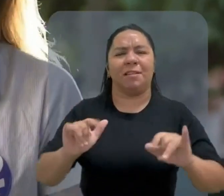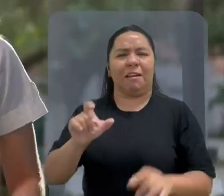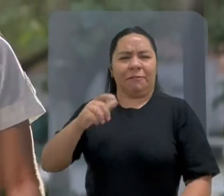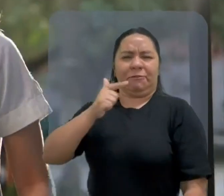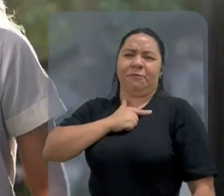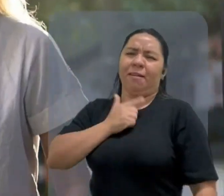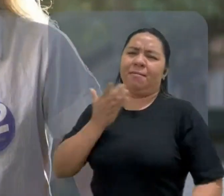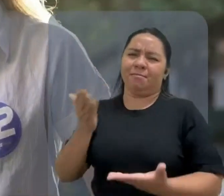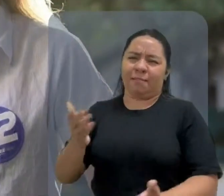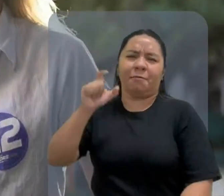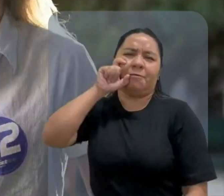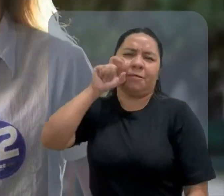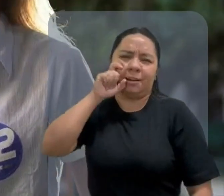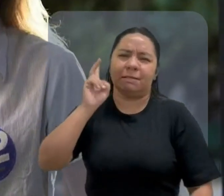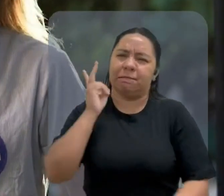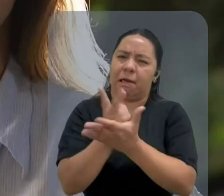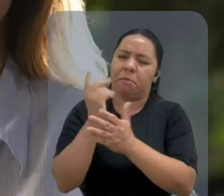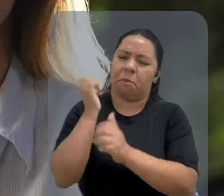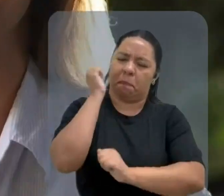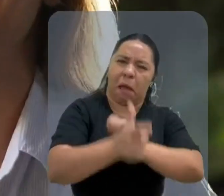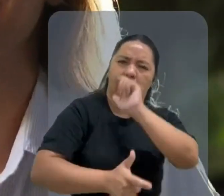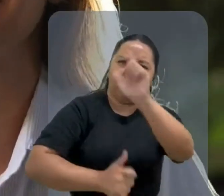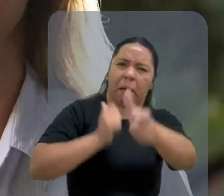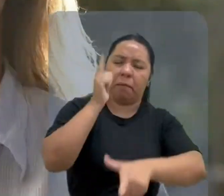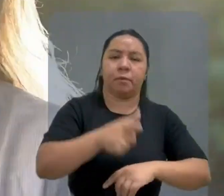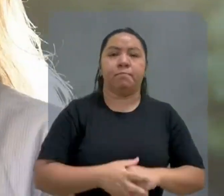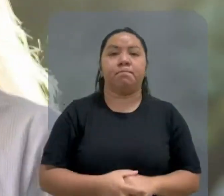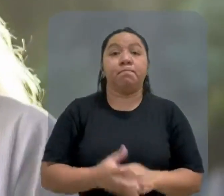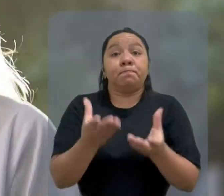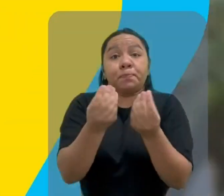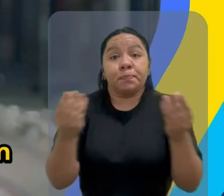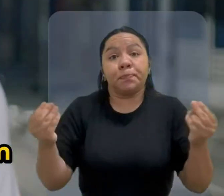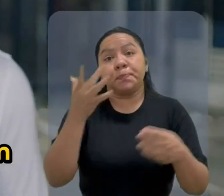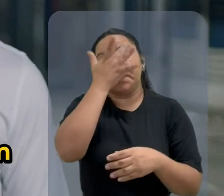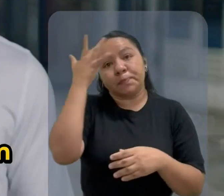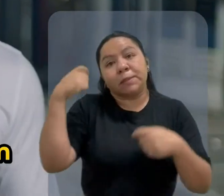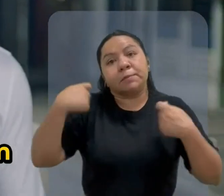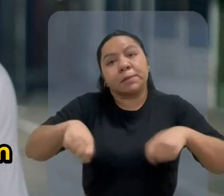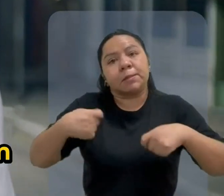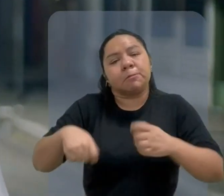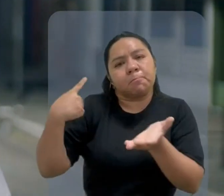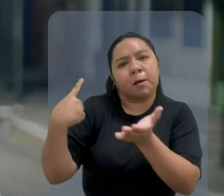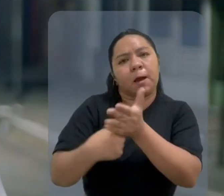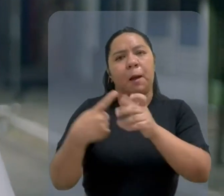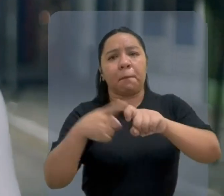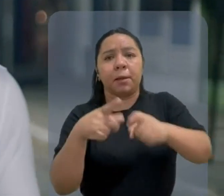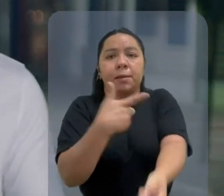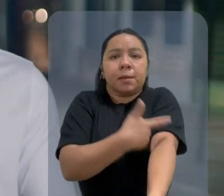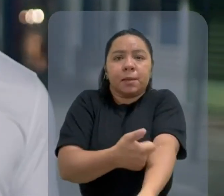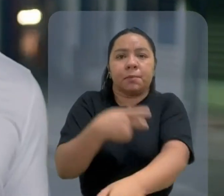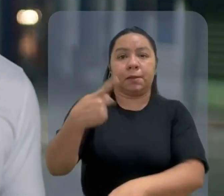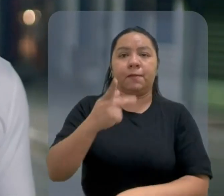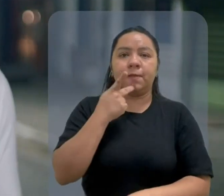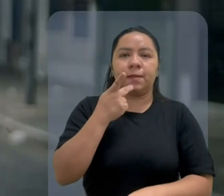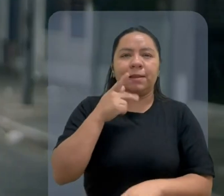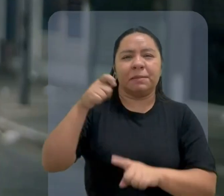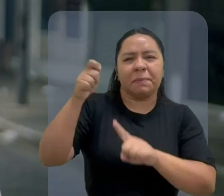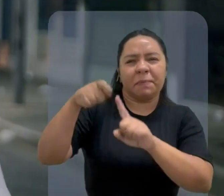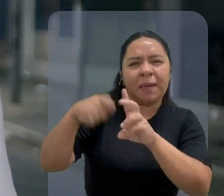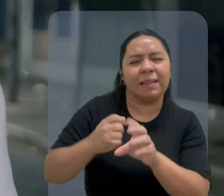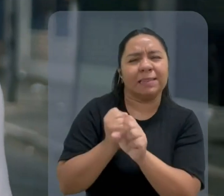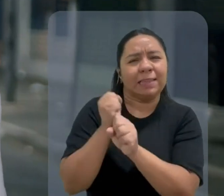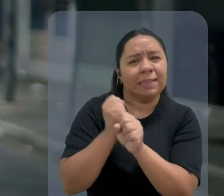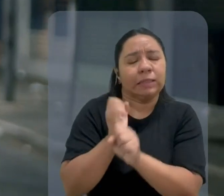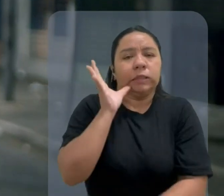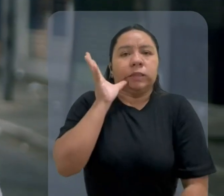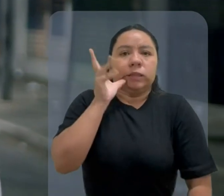limpa. Feio. É a campanha do outro que só joga sujo. Milhares de pessoas precisam de consultas e exames aqui em Fortaleza. Alguns